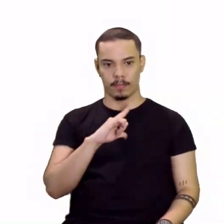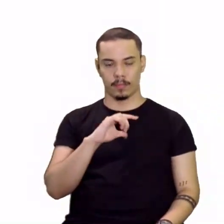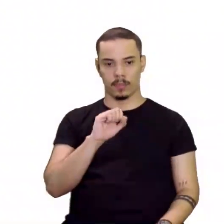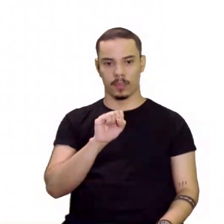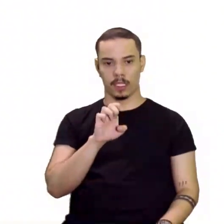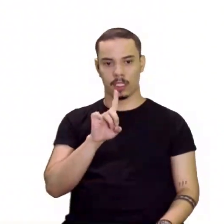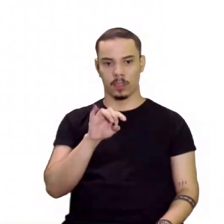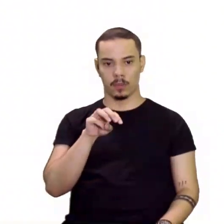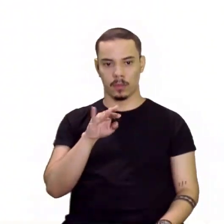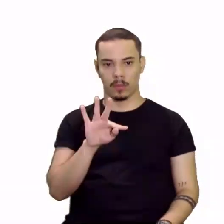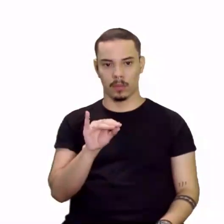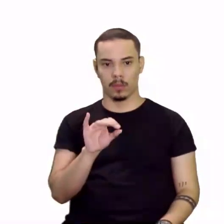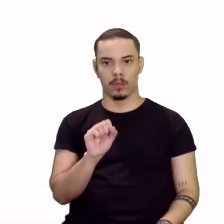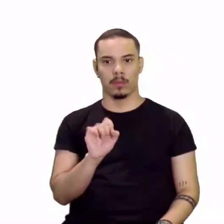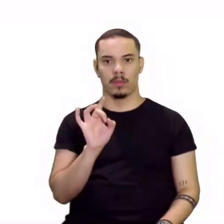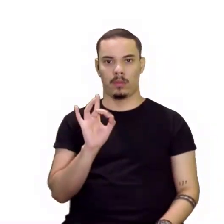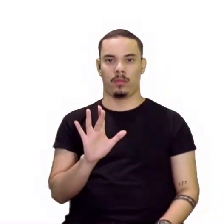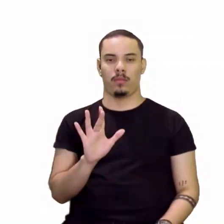do Cenozoico.